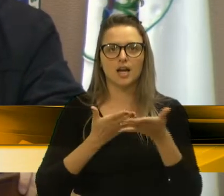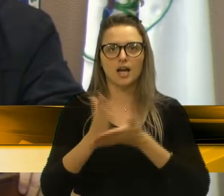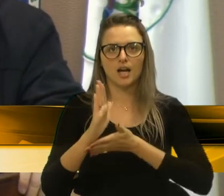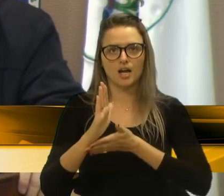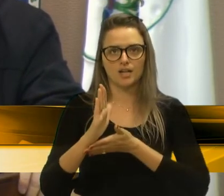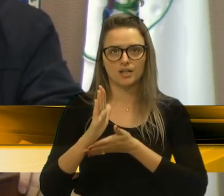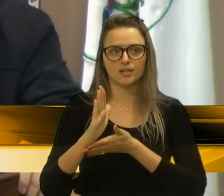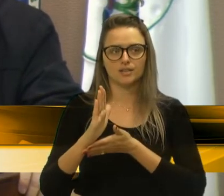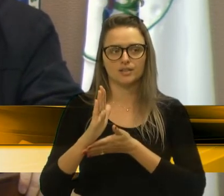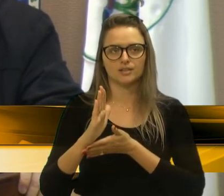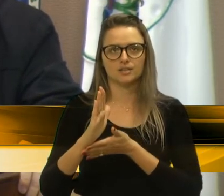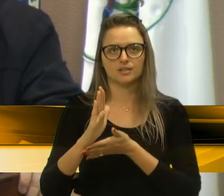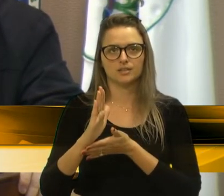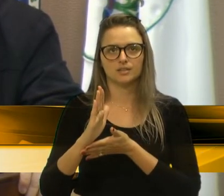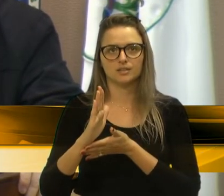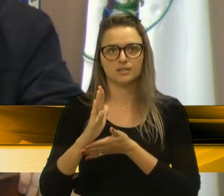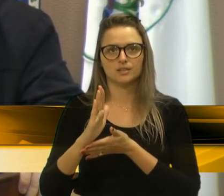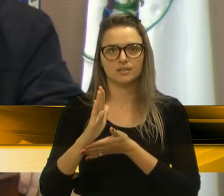então,